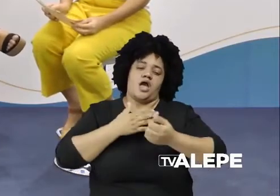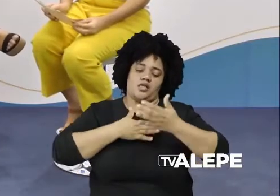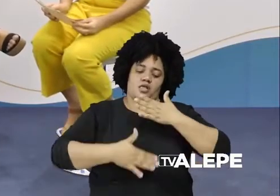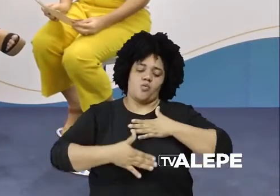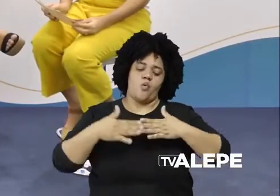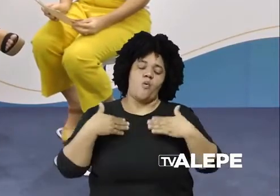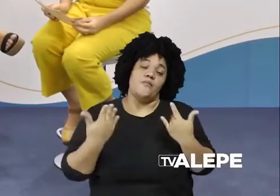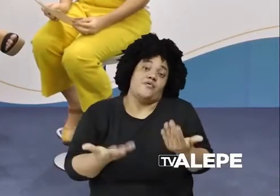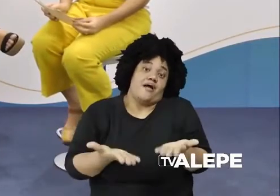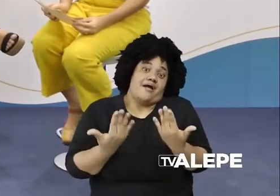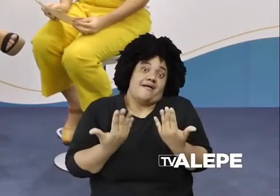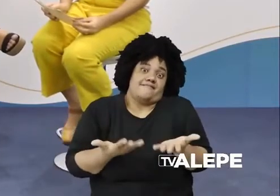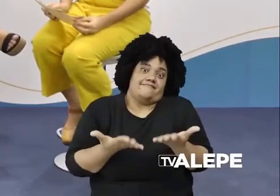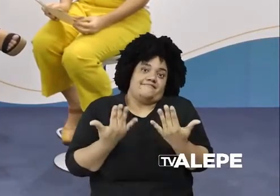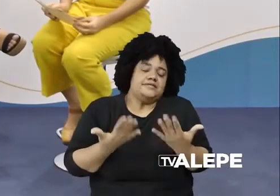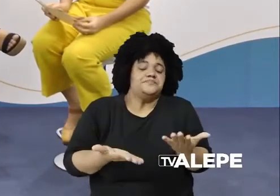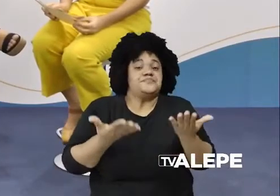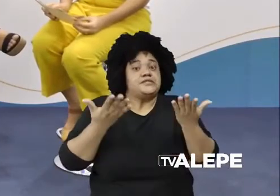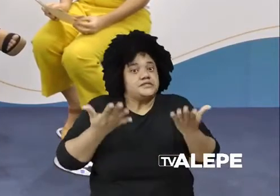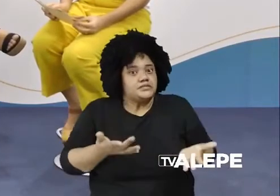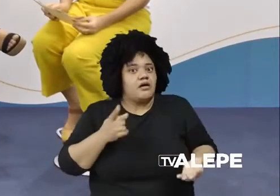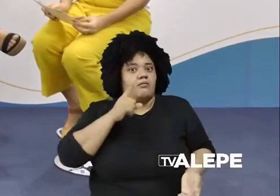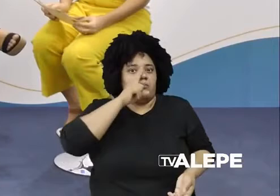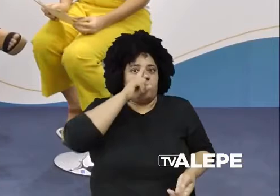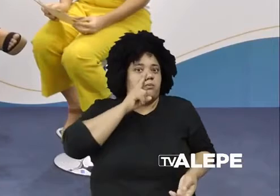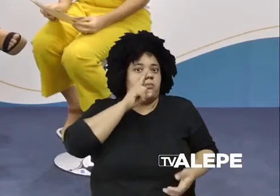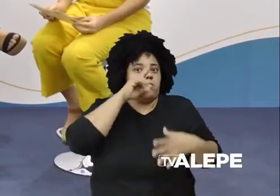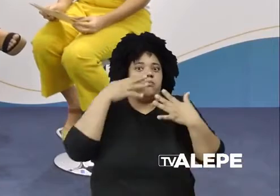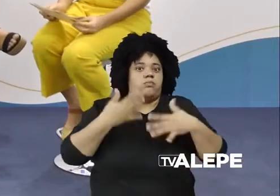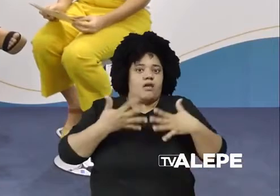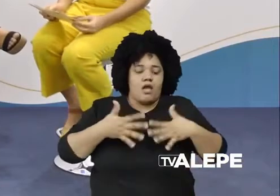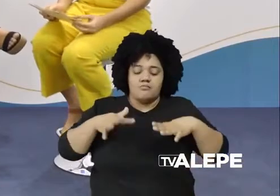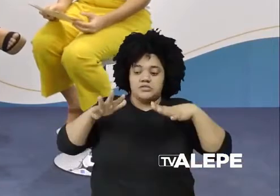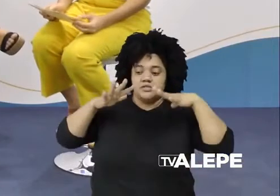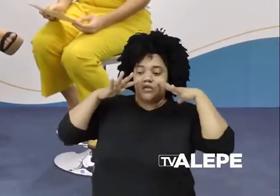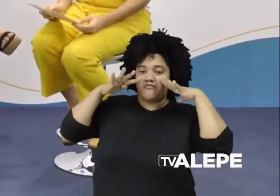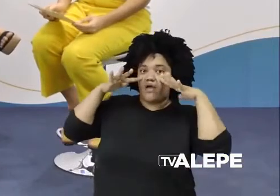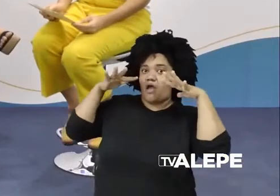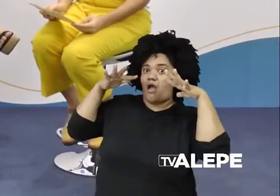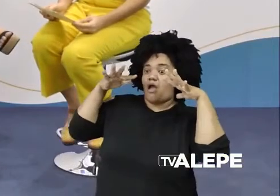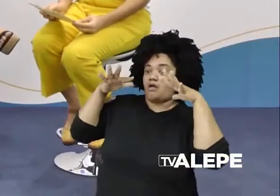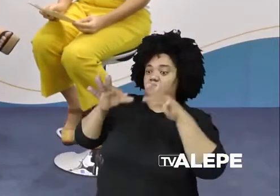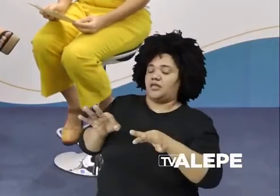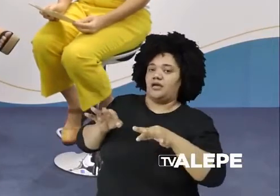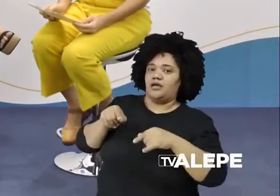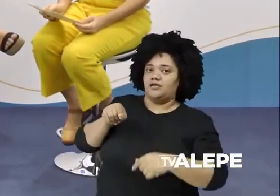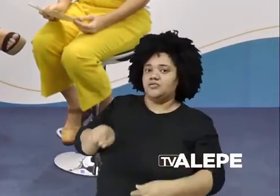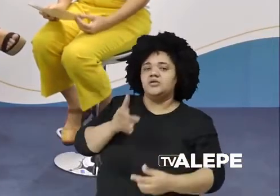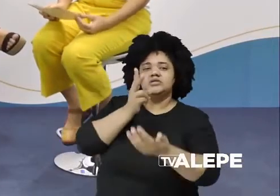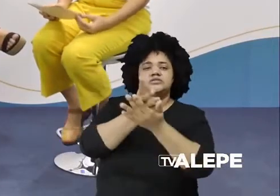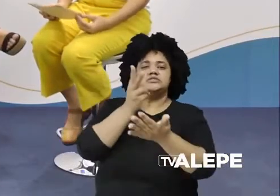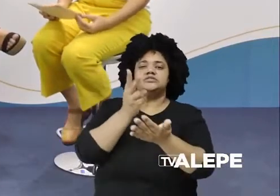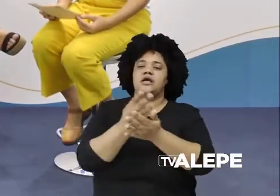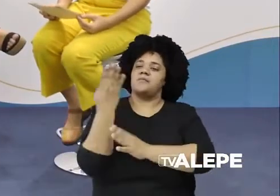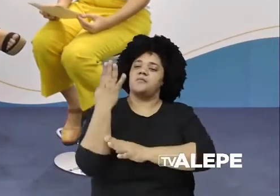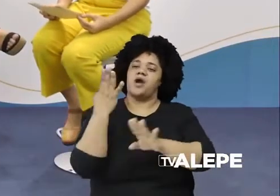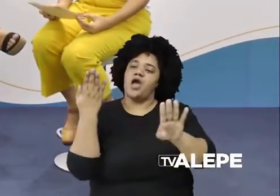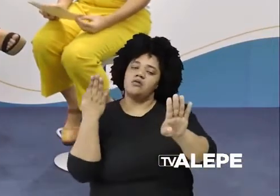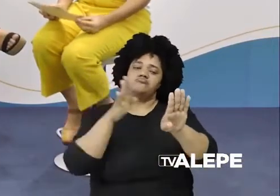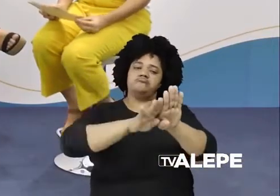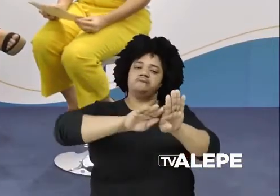que o corpo. Então é uma situação que a gente precisa ficar muito atento. E uma dica: sempre deixar a porta do